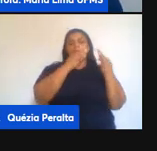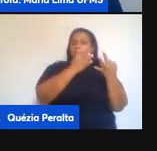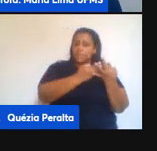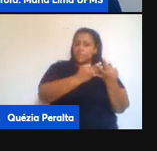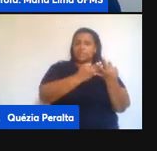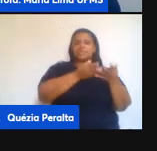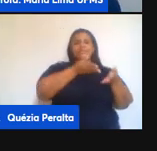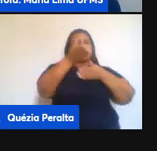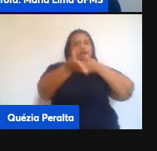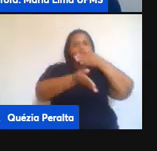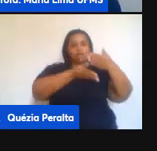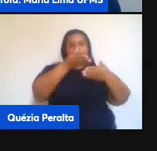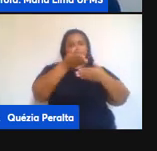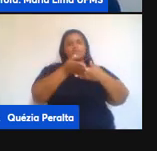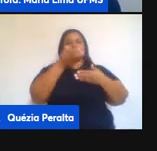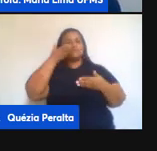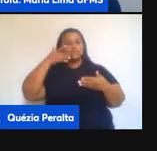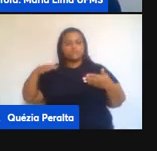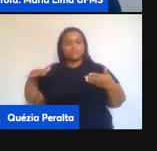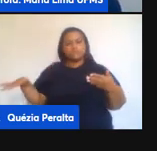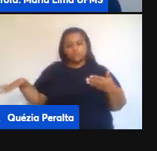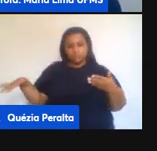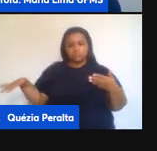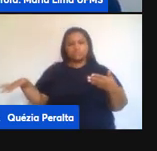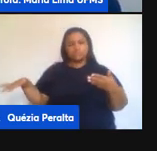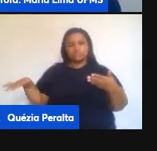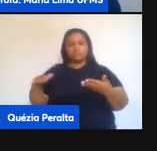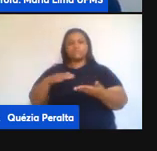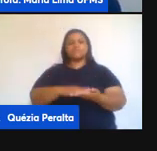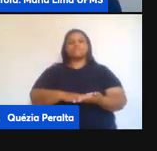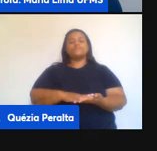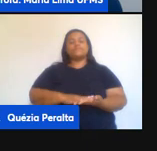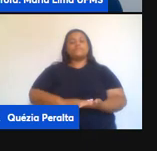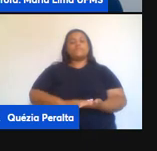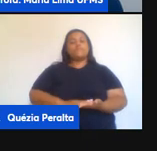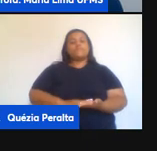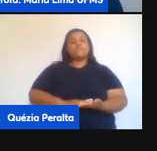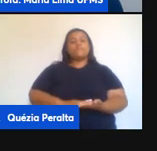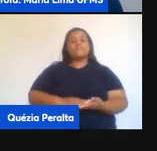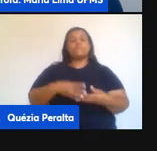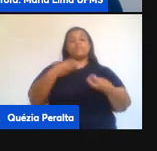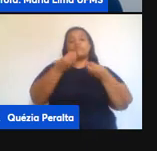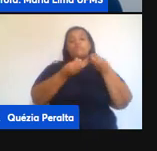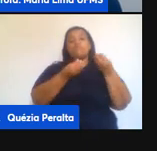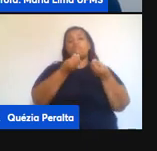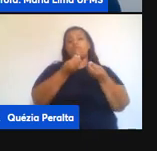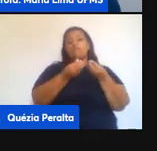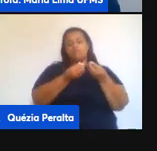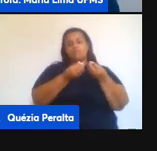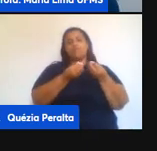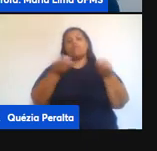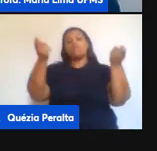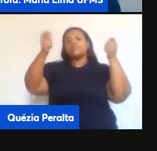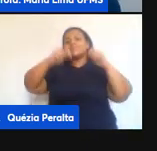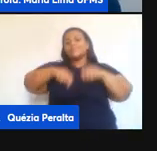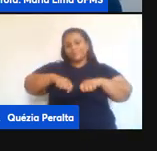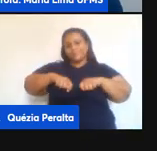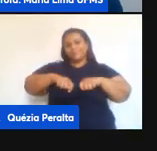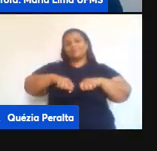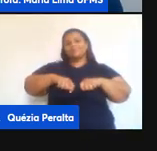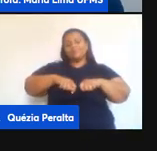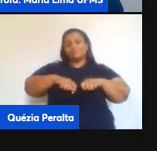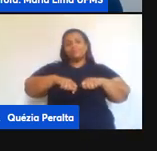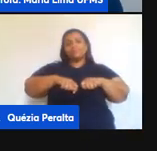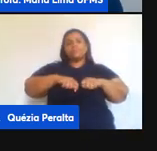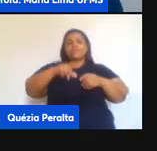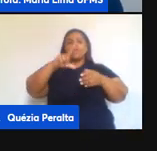dessas crianças que estão frequentando as escolas. Como será que isso é possível? Nós temos várias escolas que